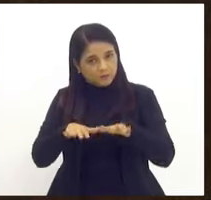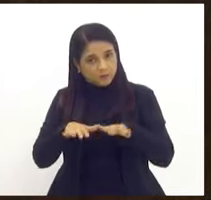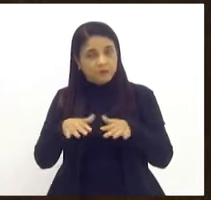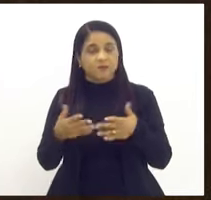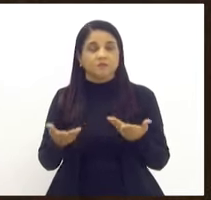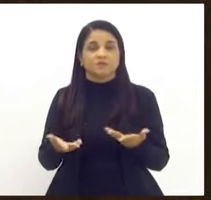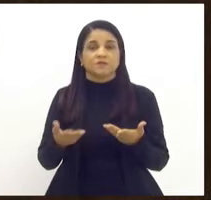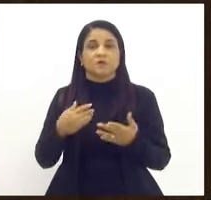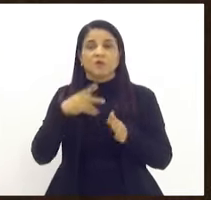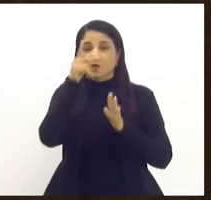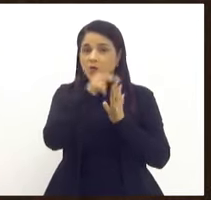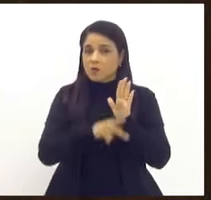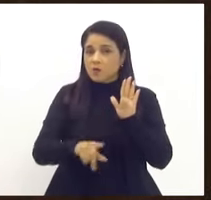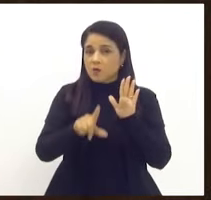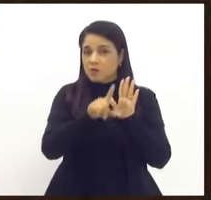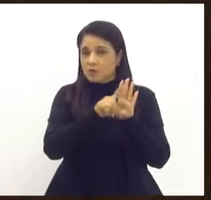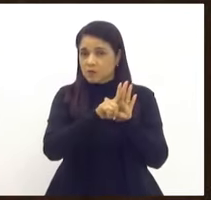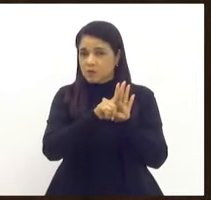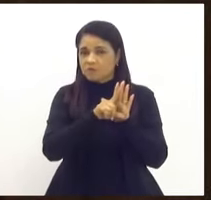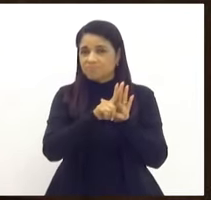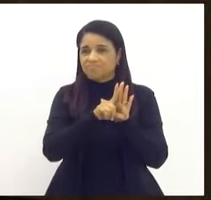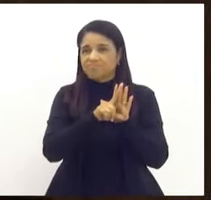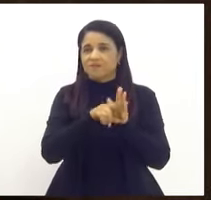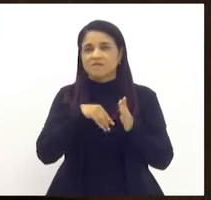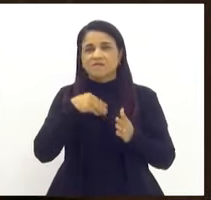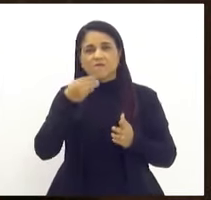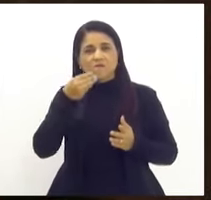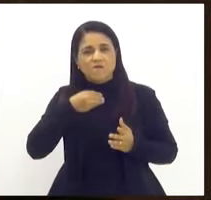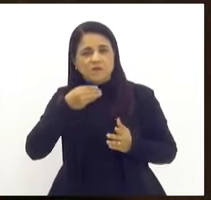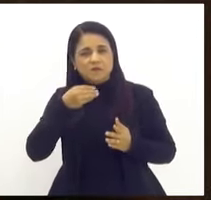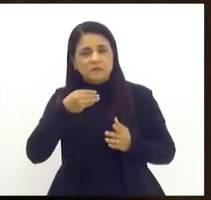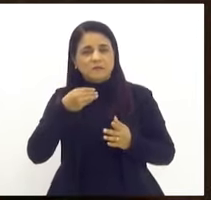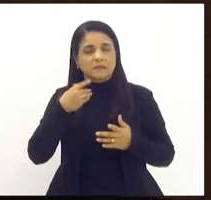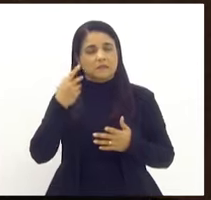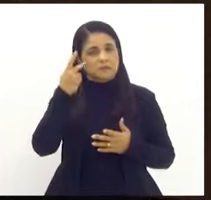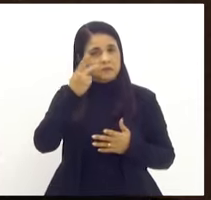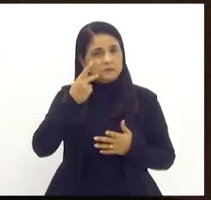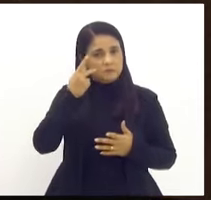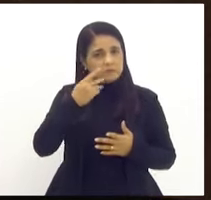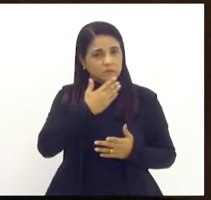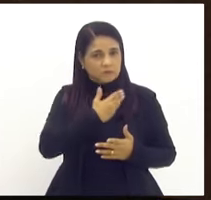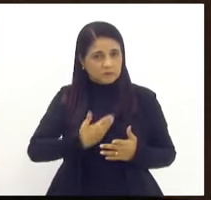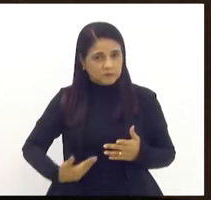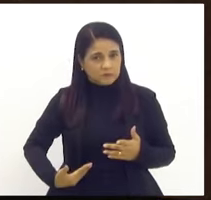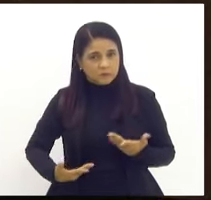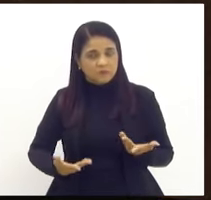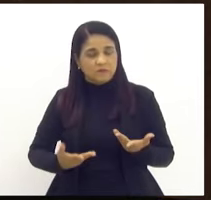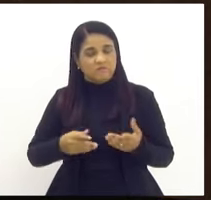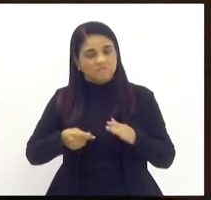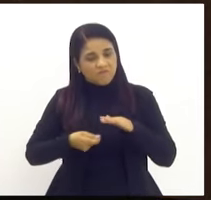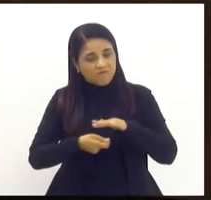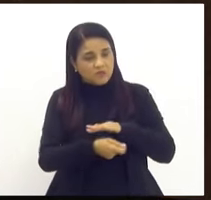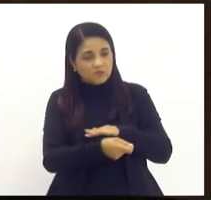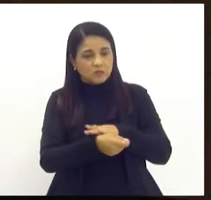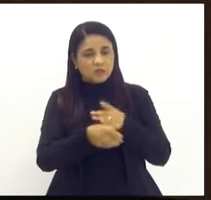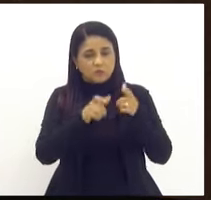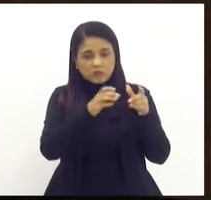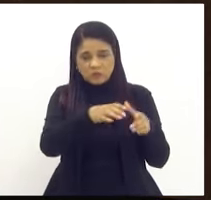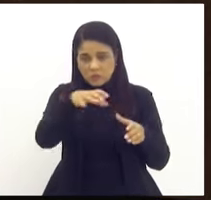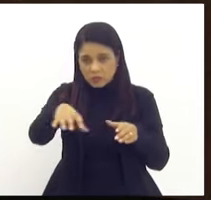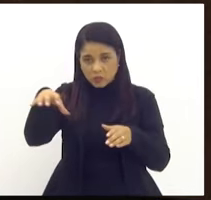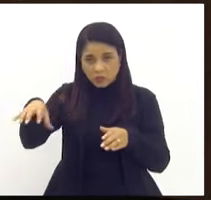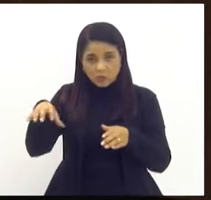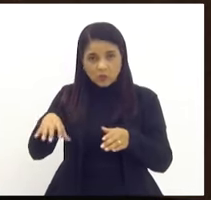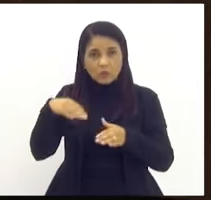est projeto enseja o enfraquecimento da máquina pública por meio da redução de capacidade de investimentos em setores chaves para o